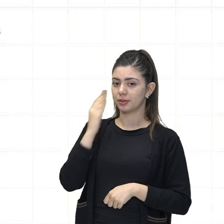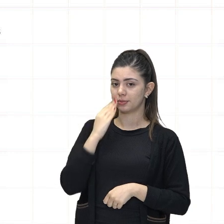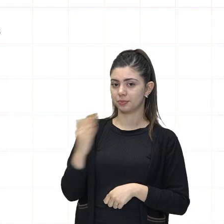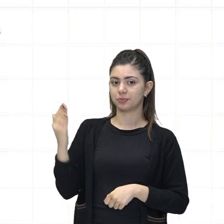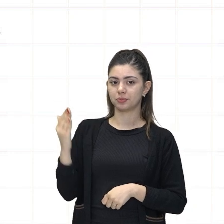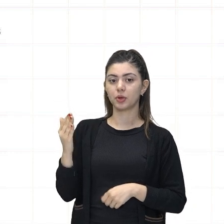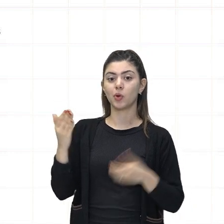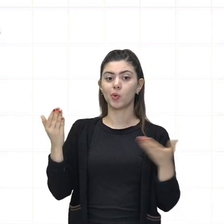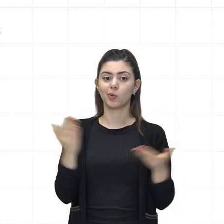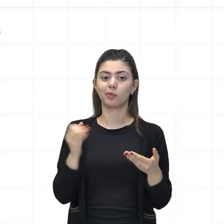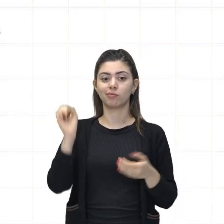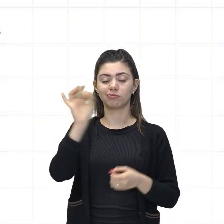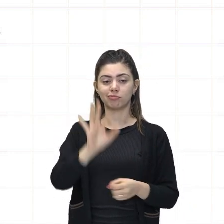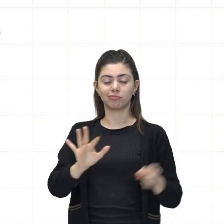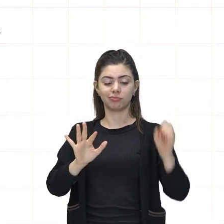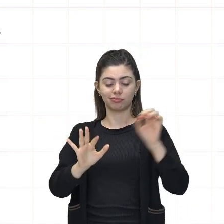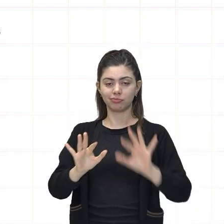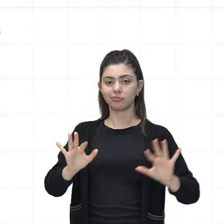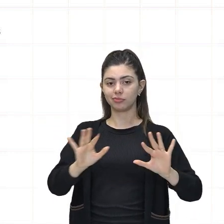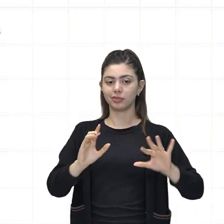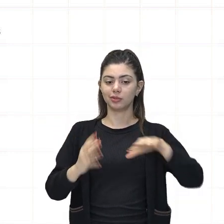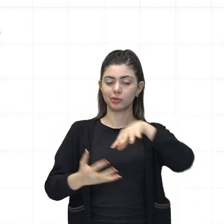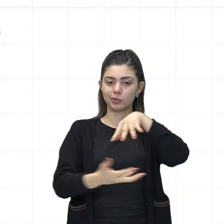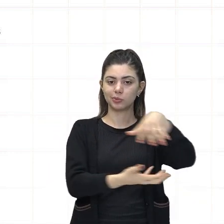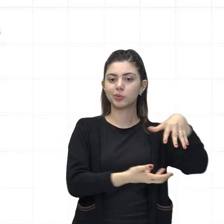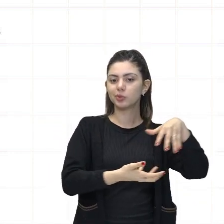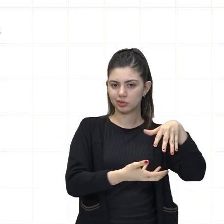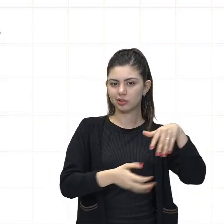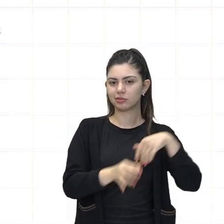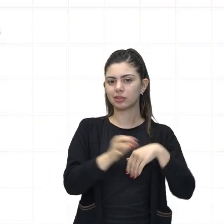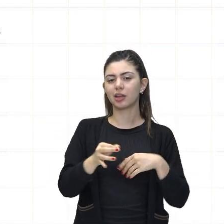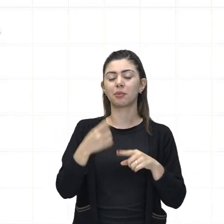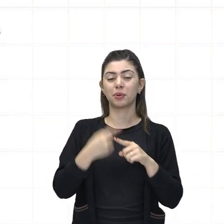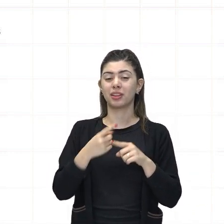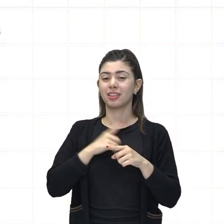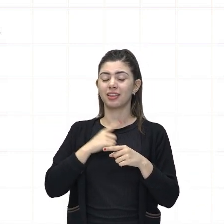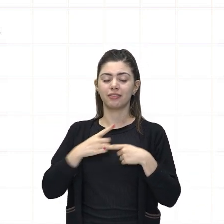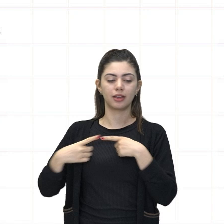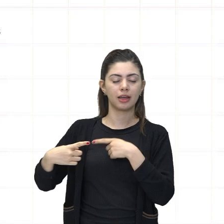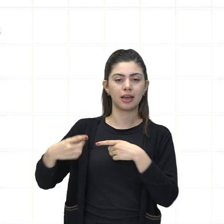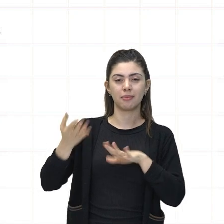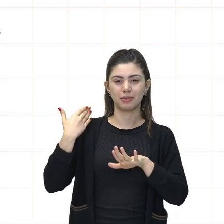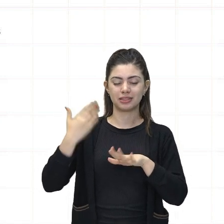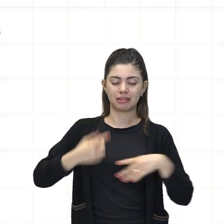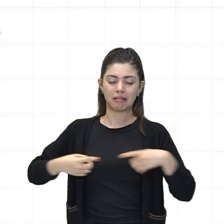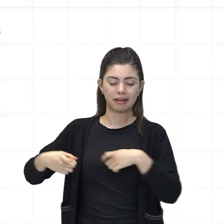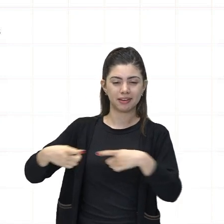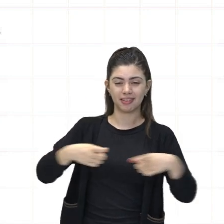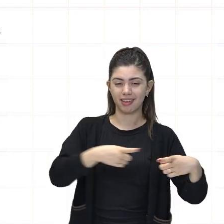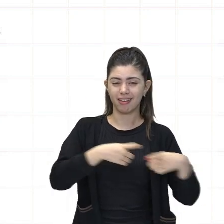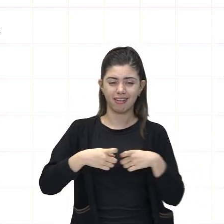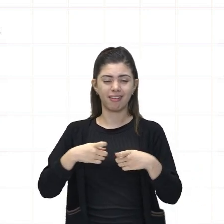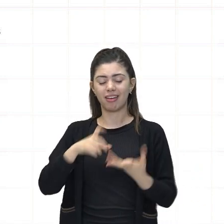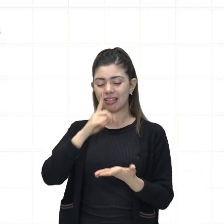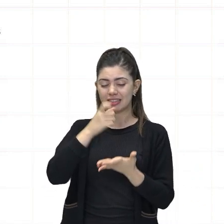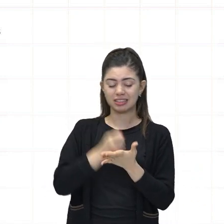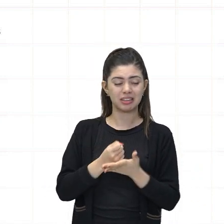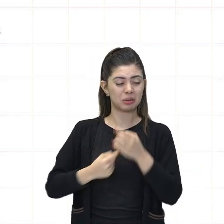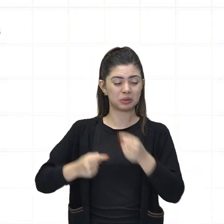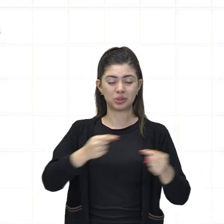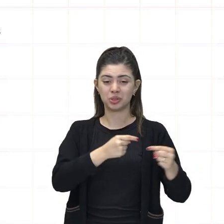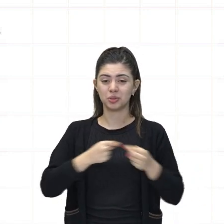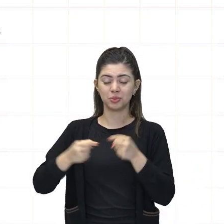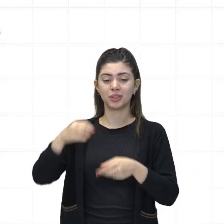Mapa Mundi, né? Ele é resultado de muita guerra, de muito conflito, de muitas decisões dentro